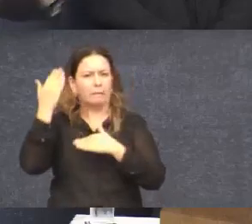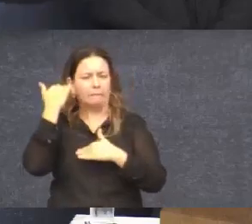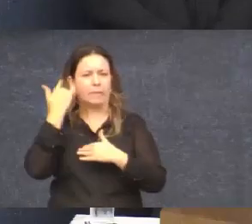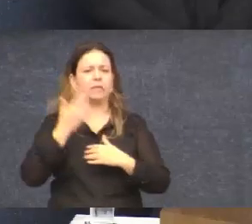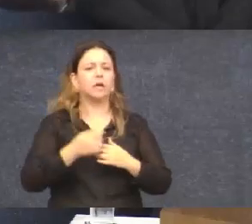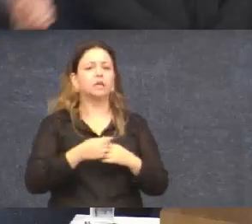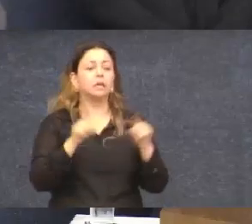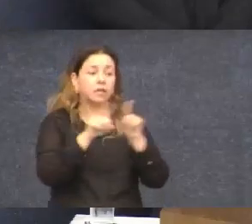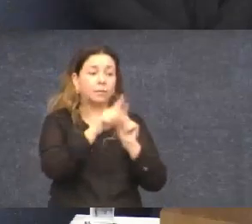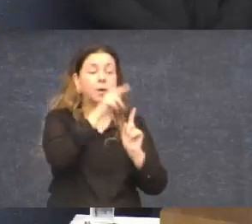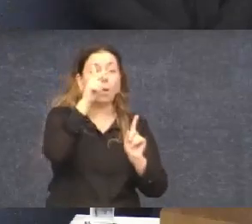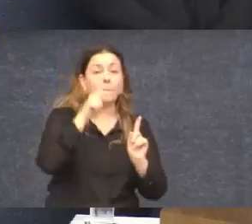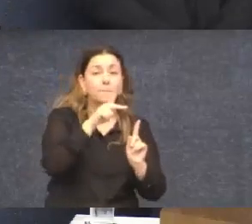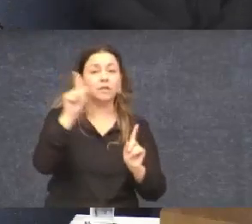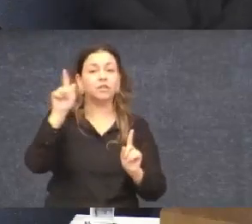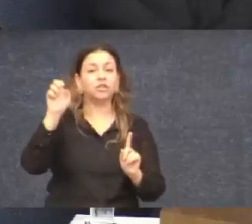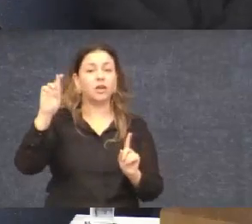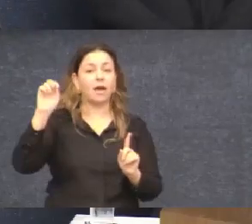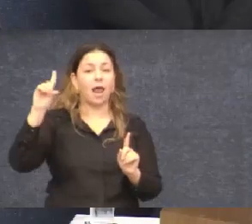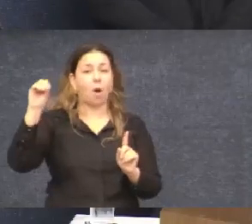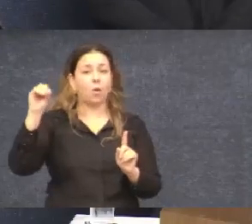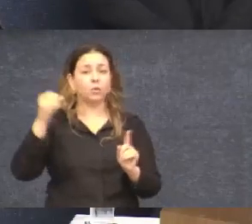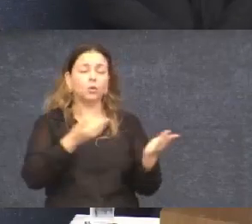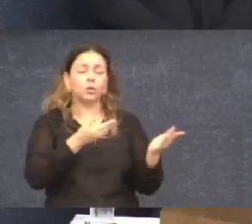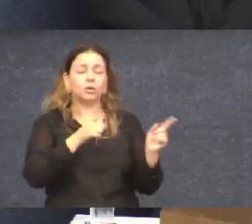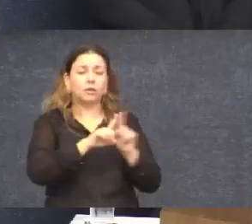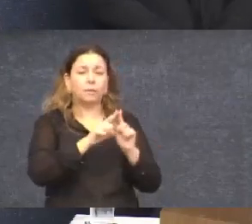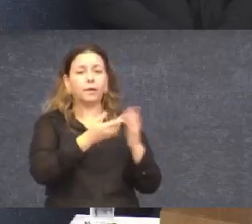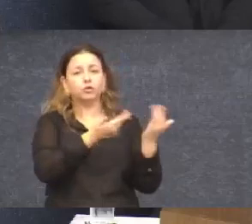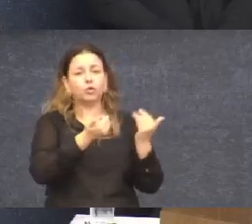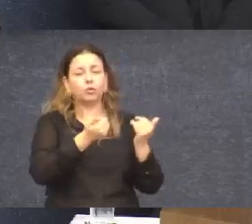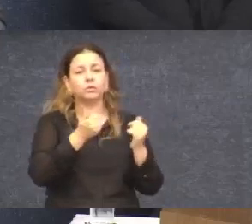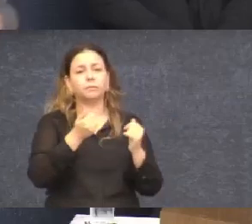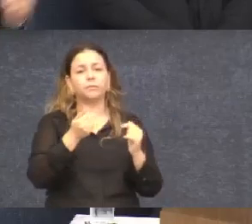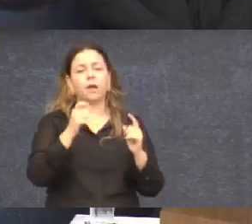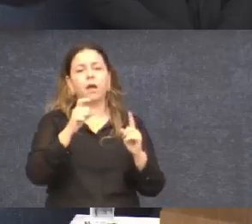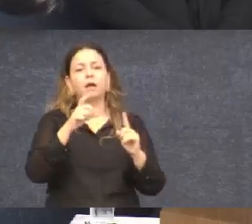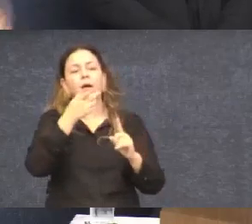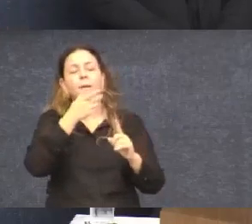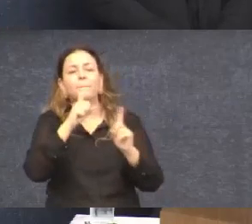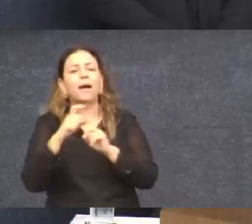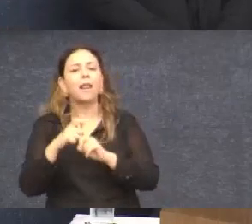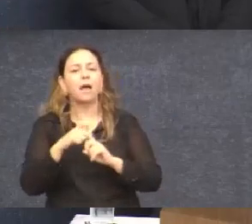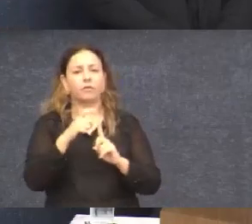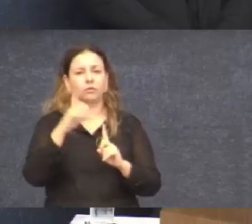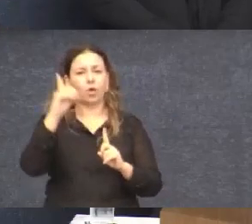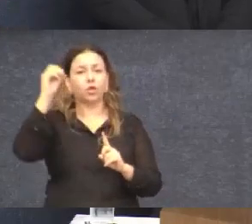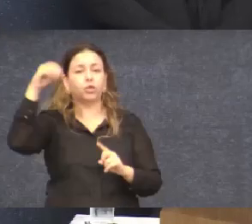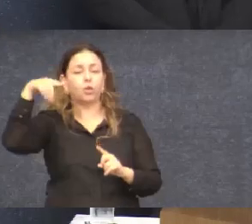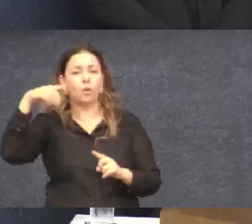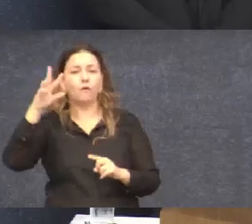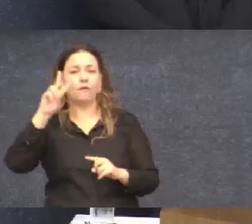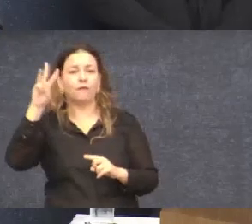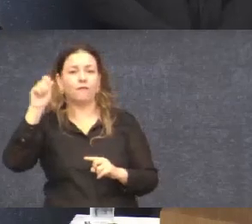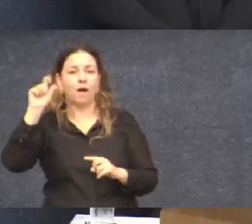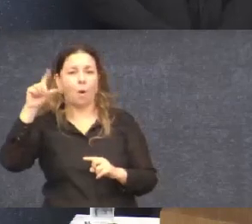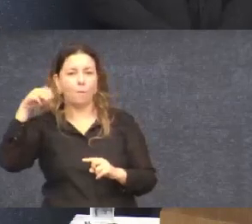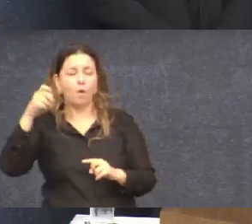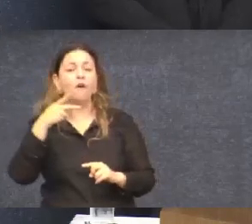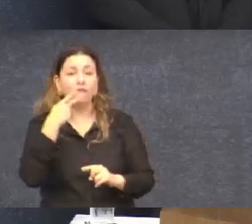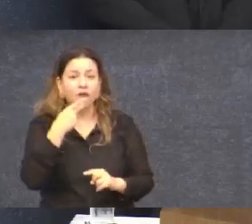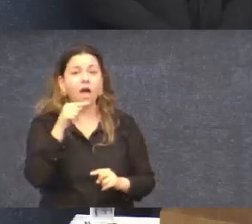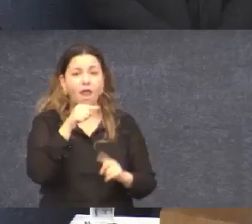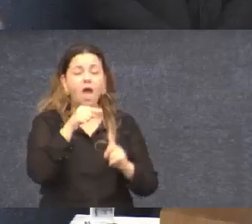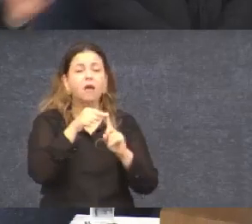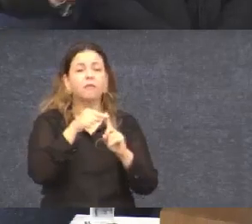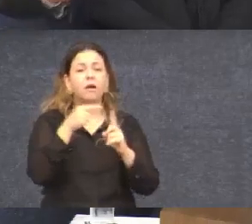até muito emocionado, o padre Geraldo, trazendo palavras do nosso querido Dom Valmor, e dizia das obras que Geraldo Félix realizou